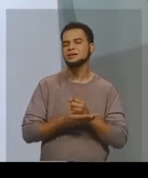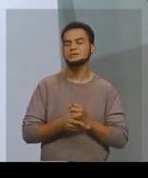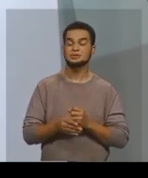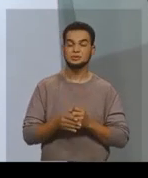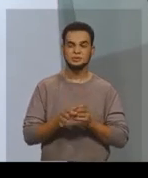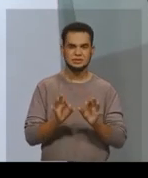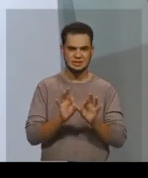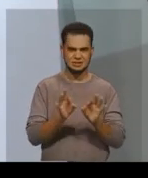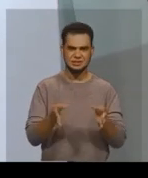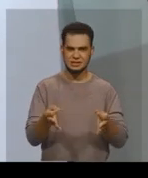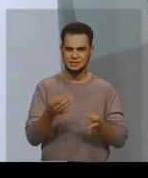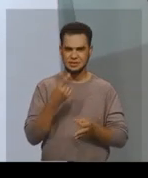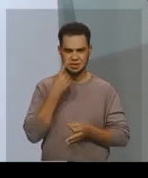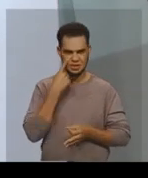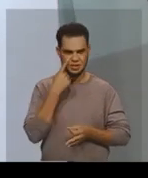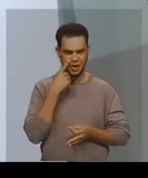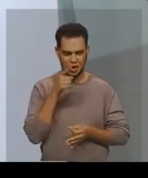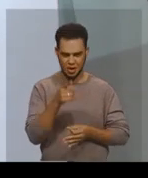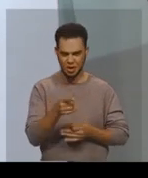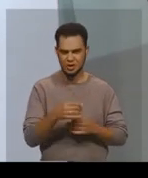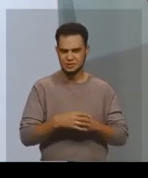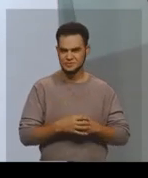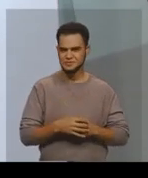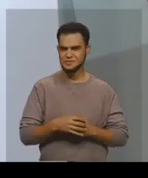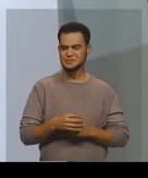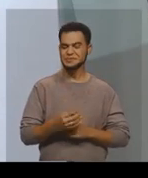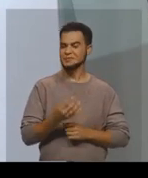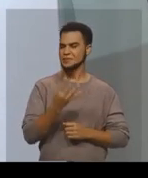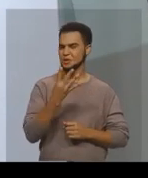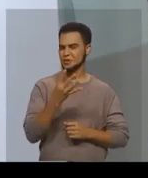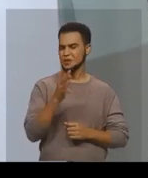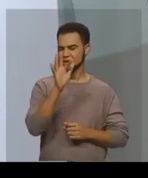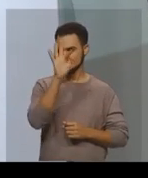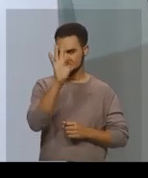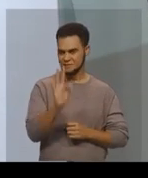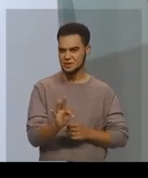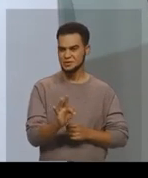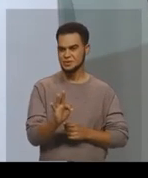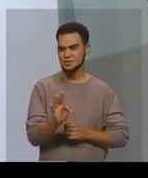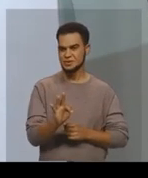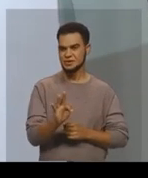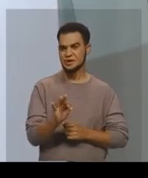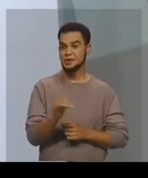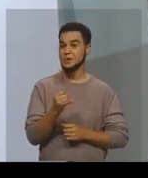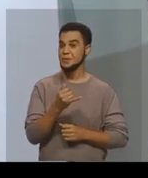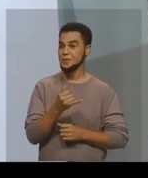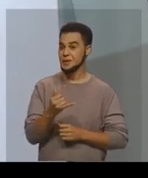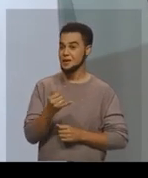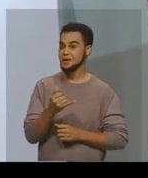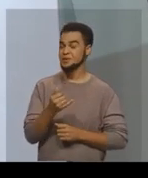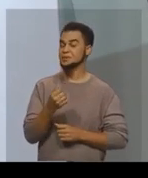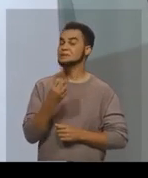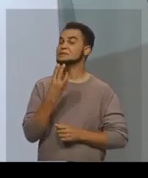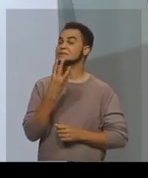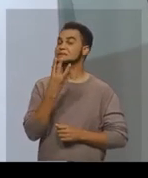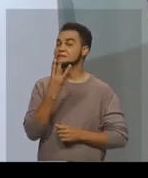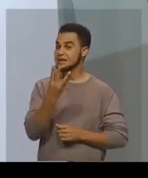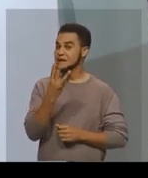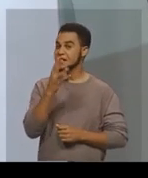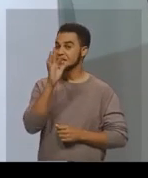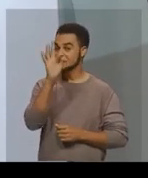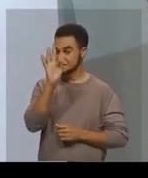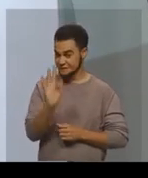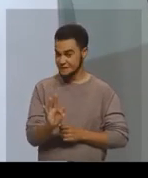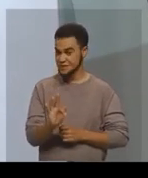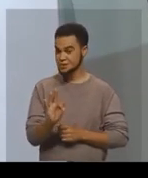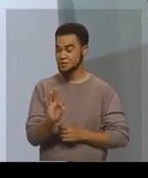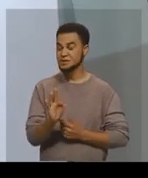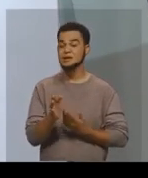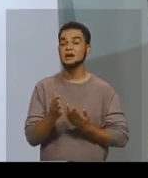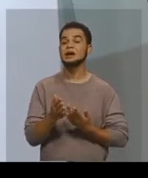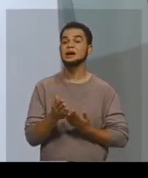4 fatorial menos 3 fatorial sobre 2